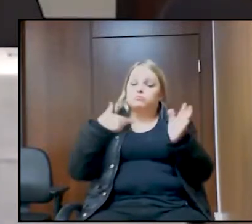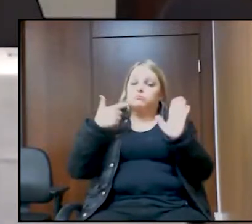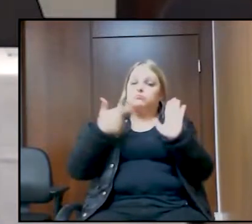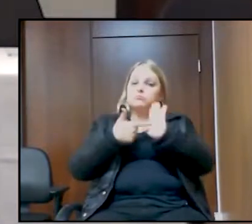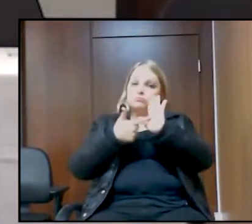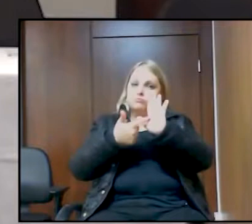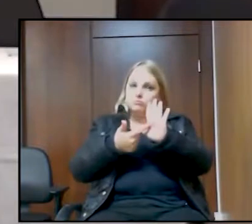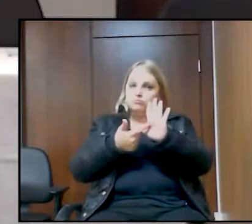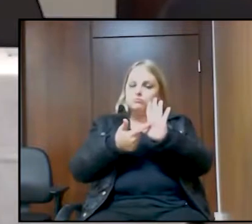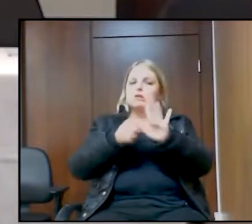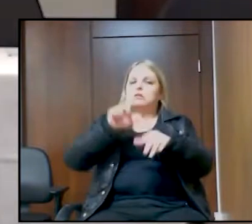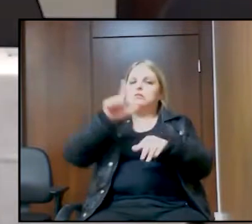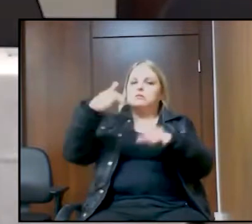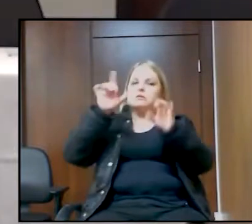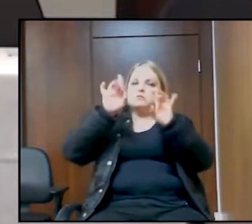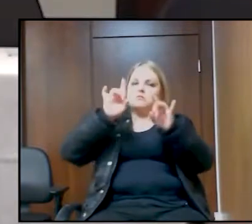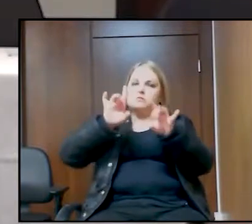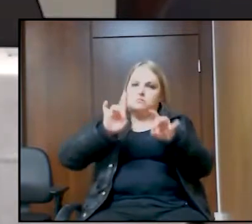especial que logo mais